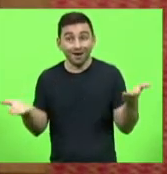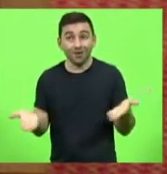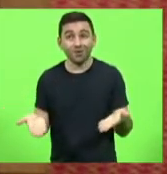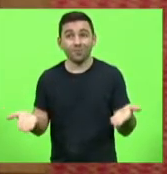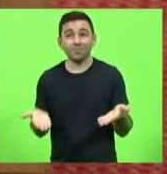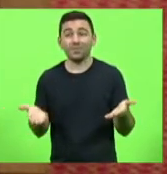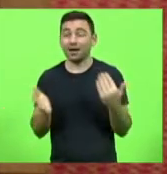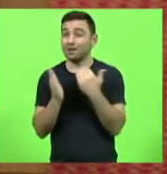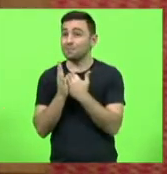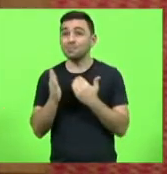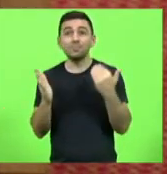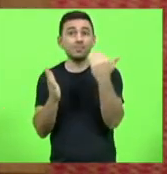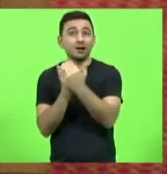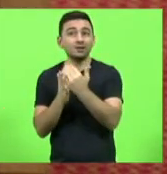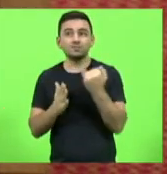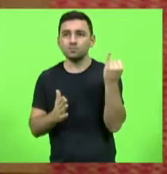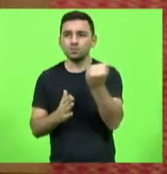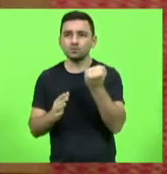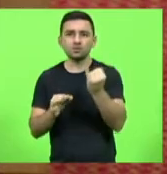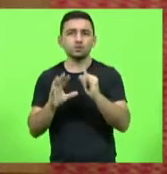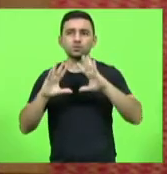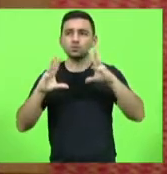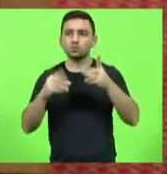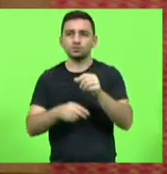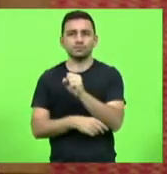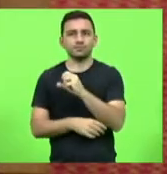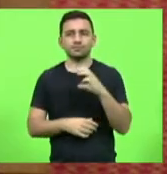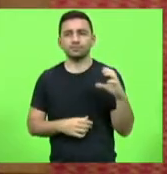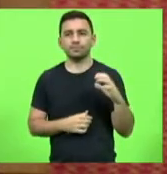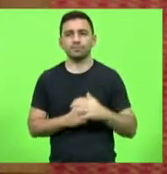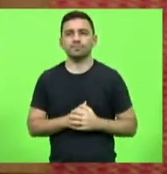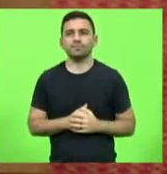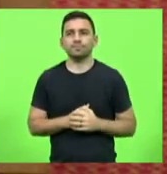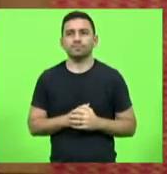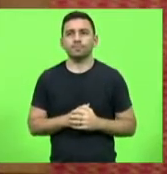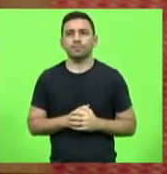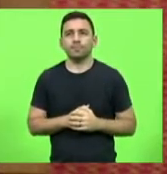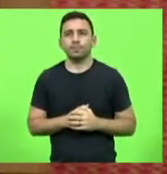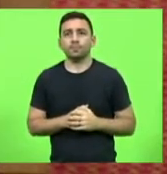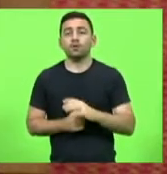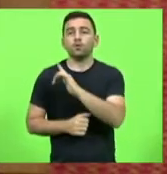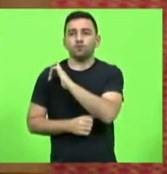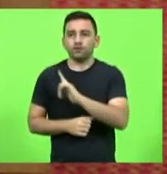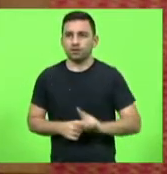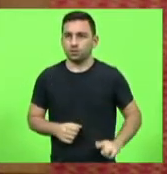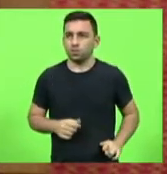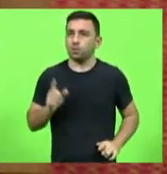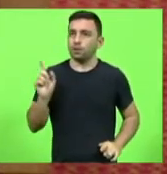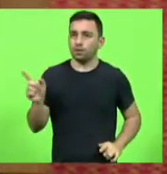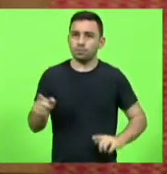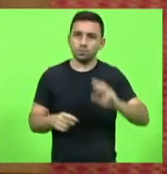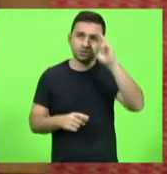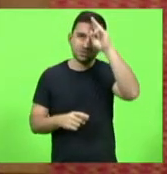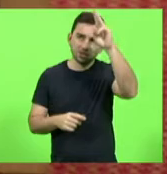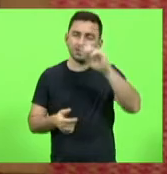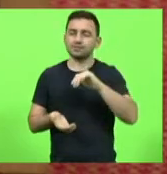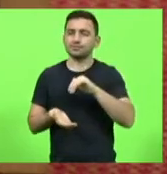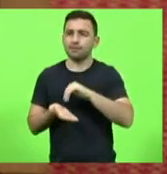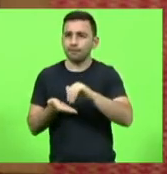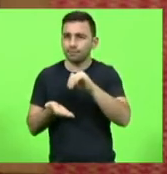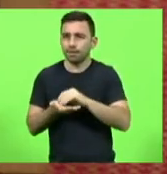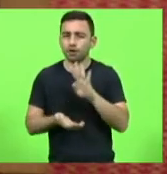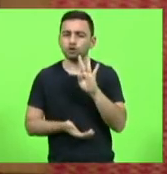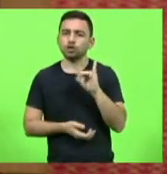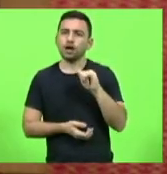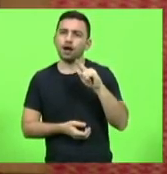mais importantes para Santa Catarina. O governador Moisés, o secretário Tiago,